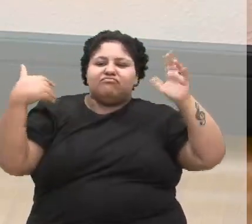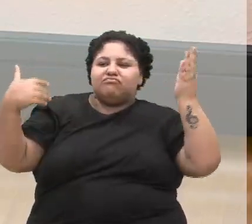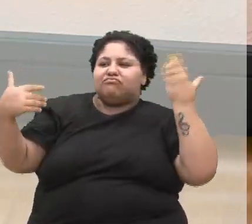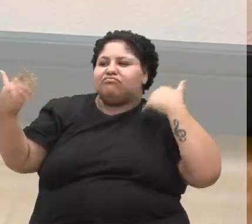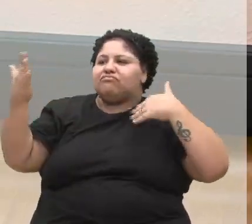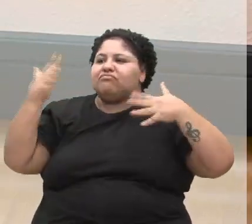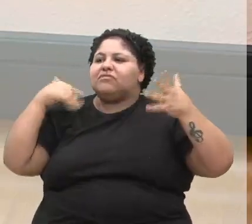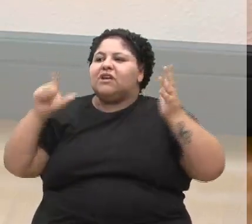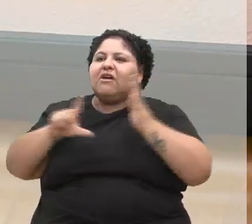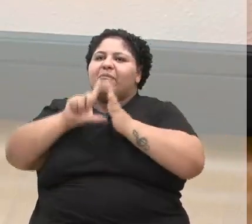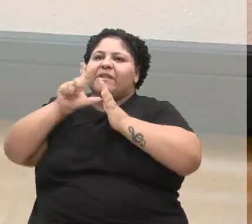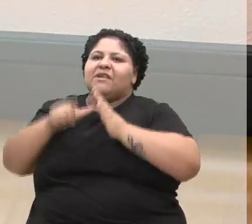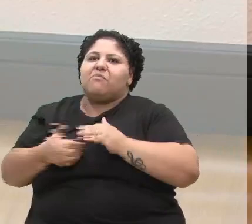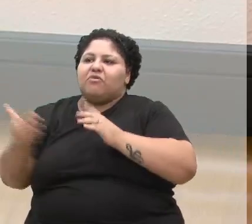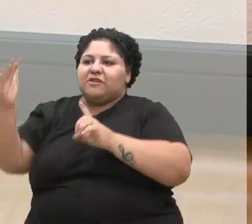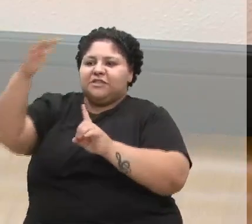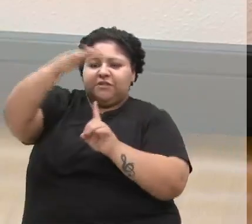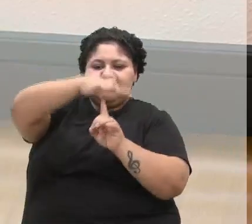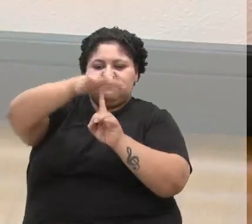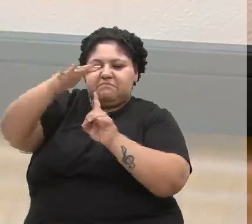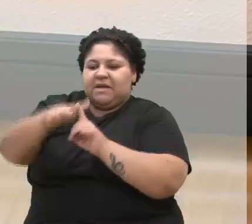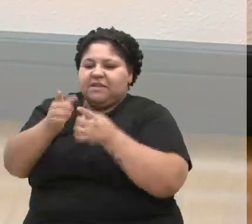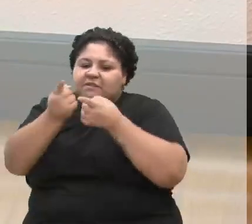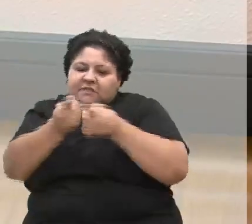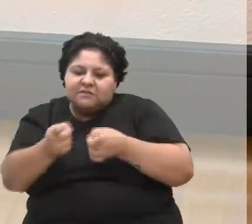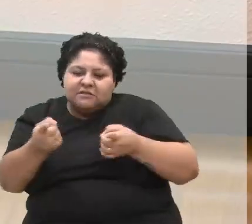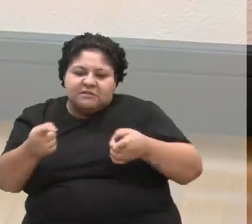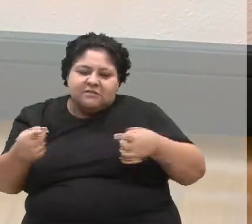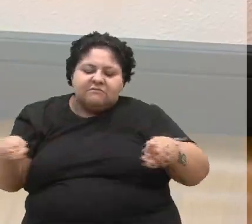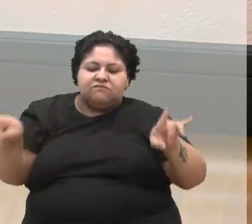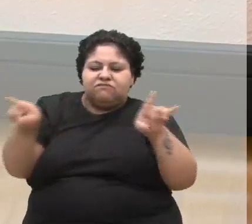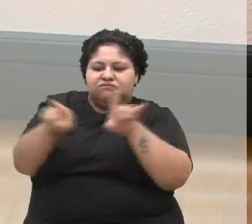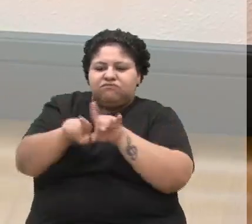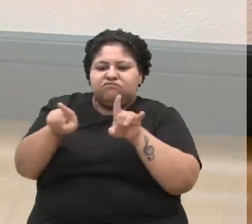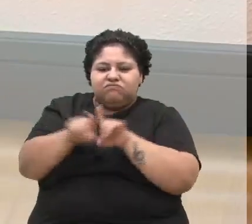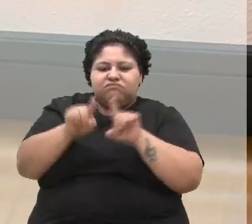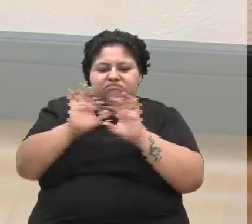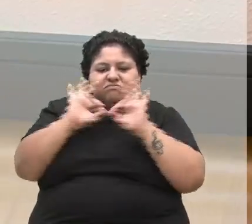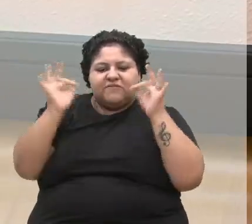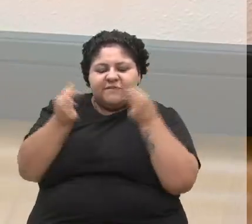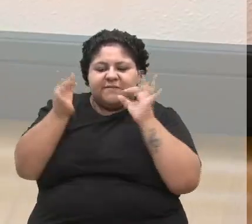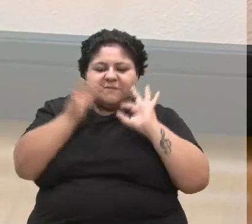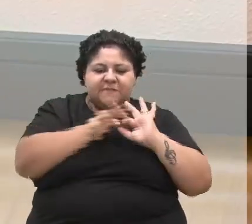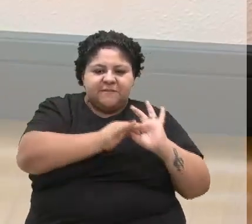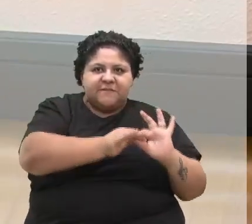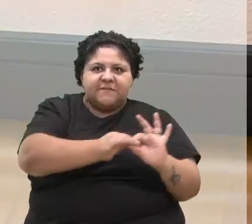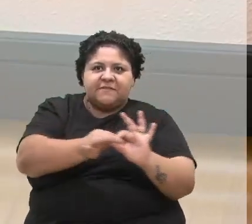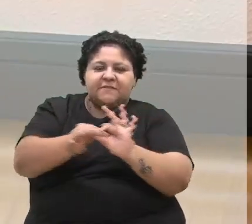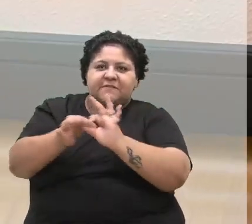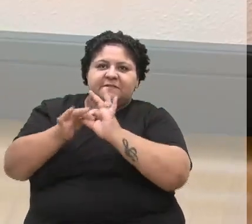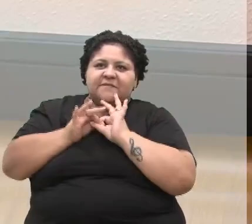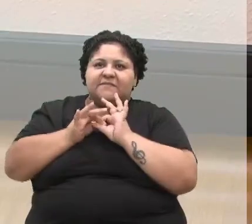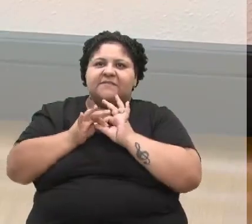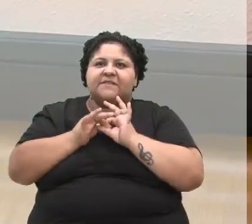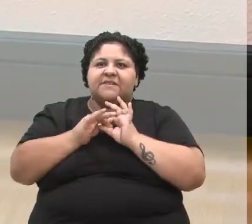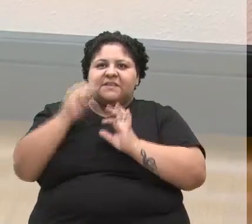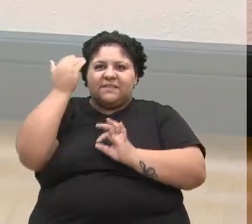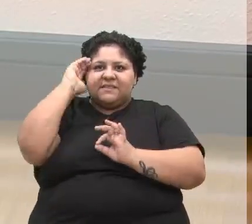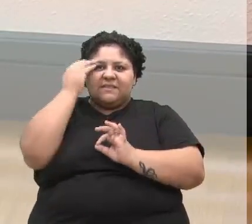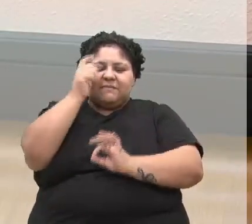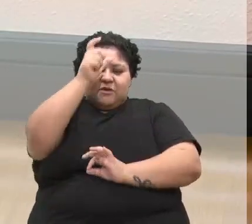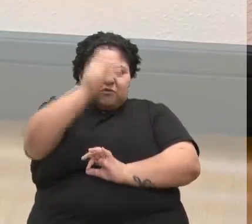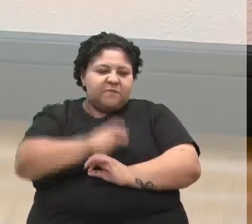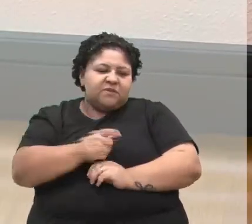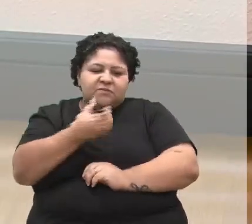bom churrasco debaixo de uma árvore, que isso é família, união, é saber viver com pessoas do bem, e